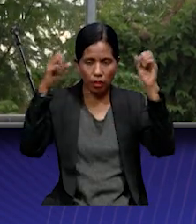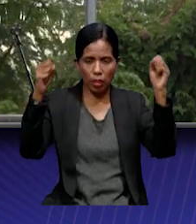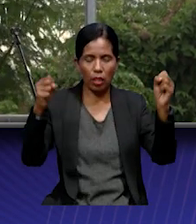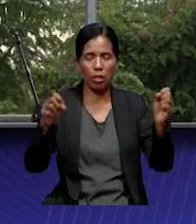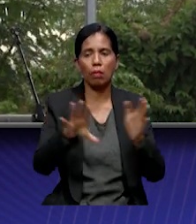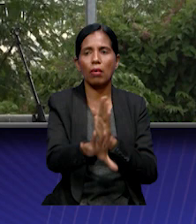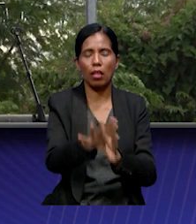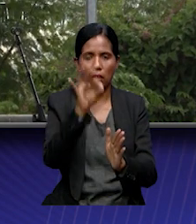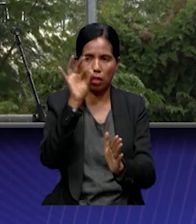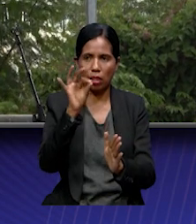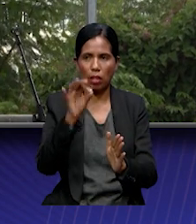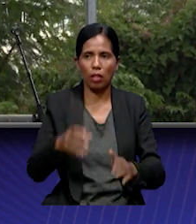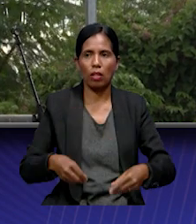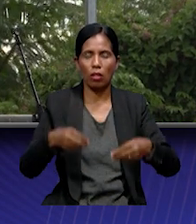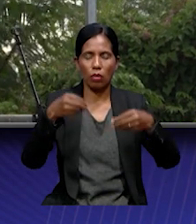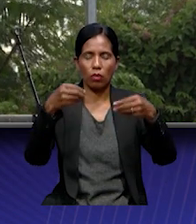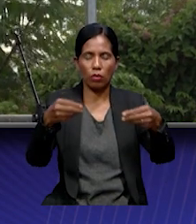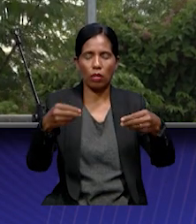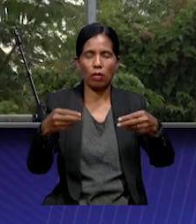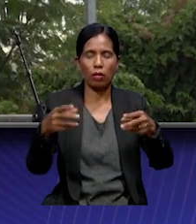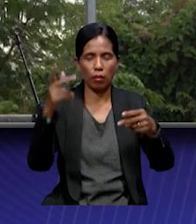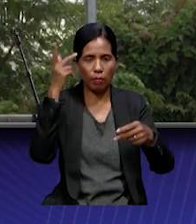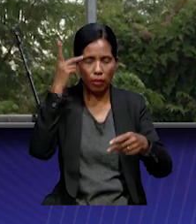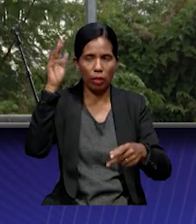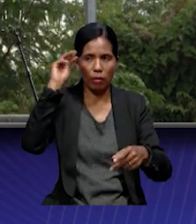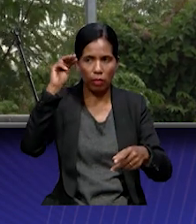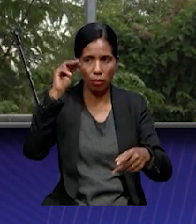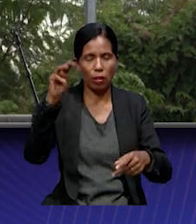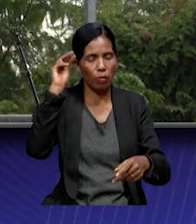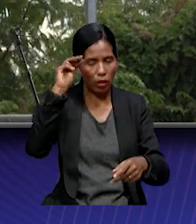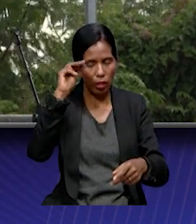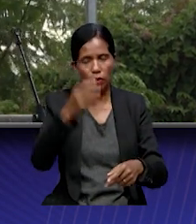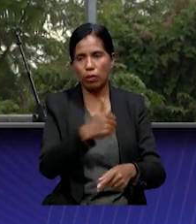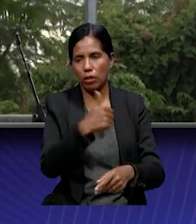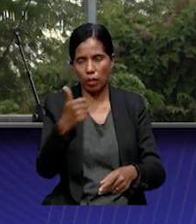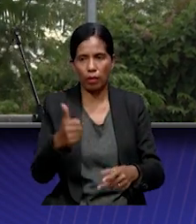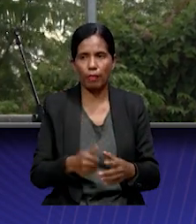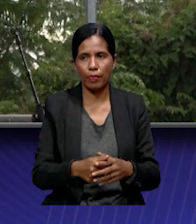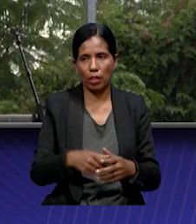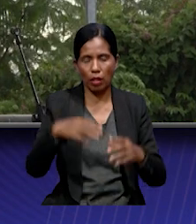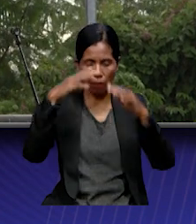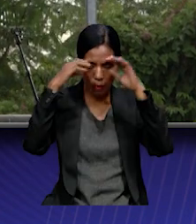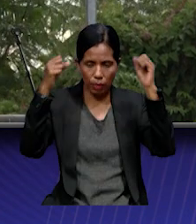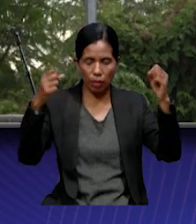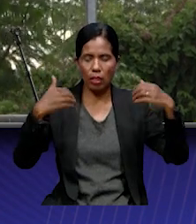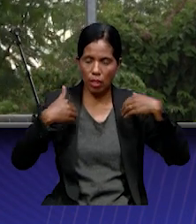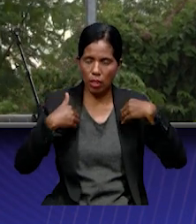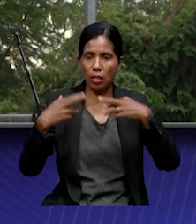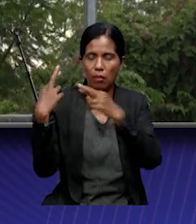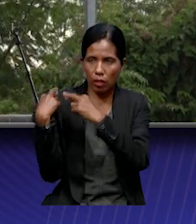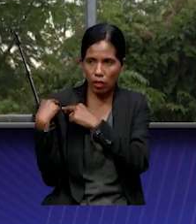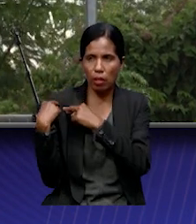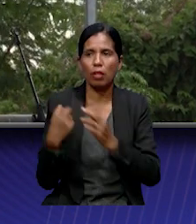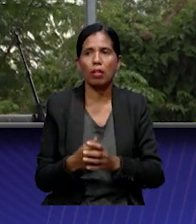nomeia e for posse para primeiro ministro e ministro sira. Tá mané maca presidente é responsabilidade. For